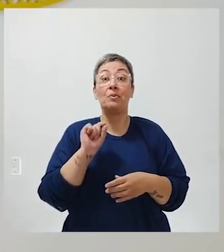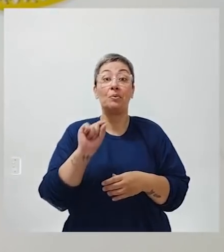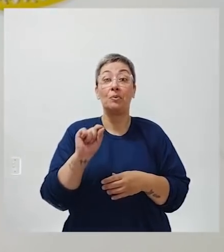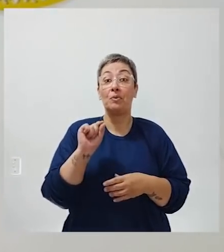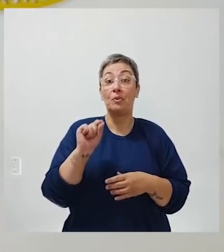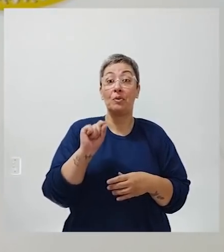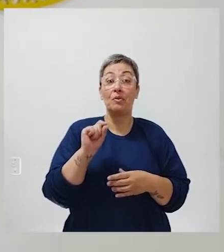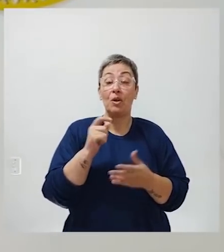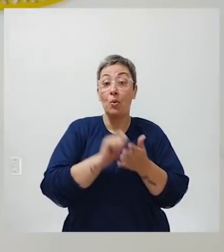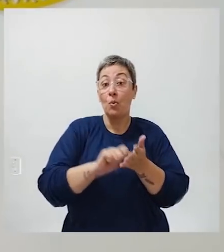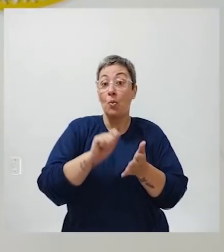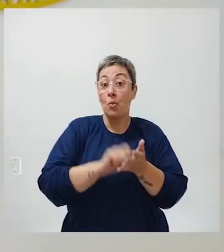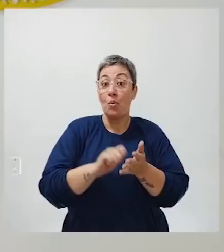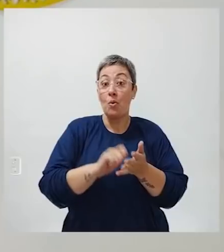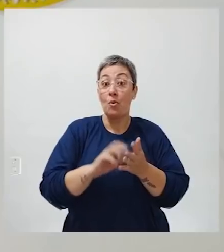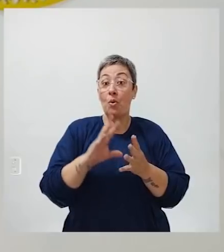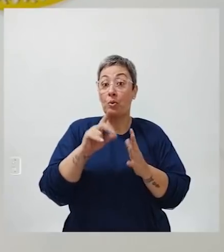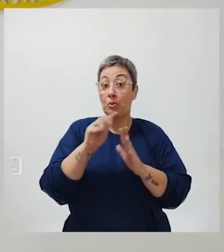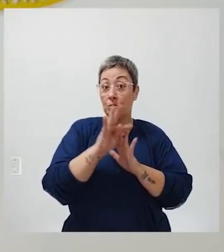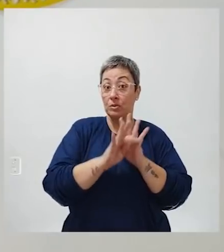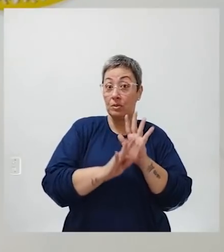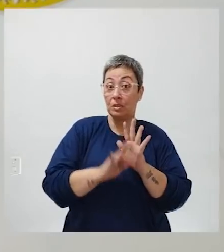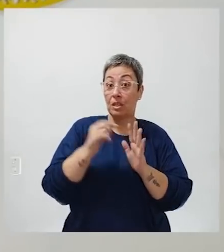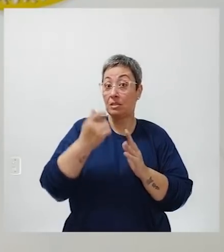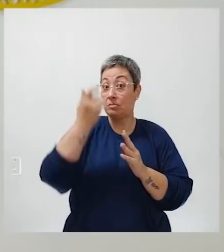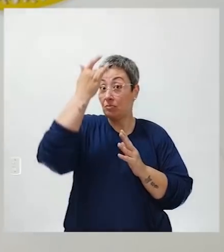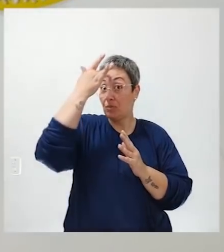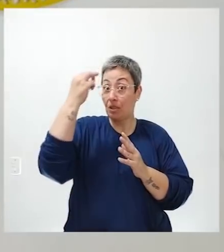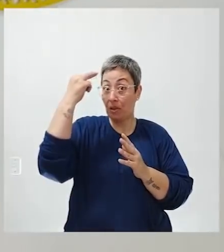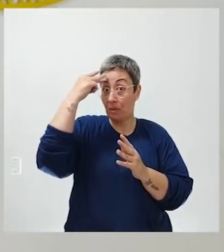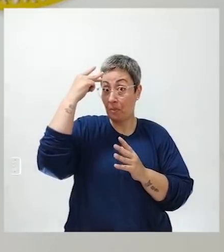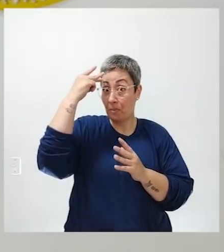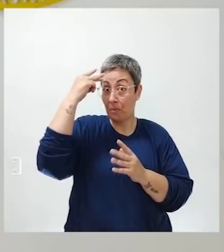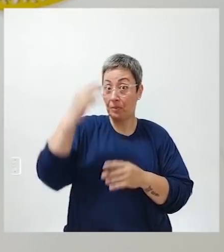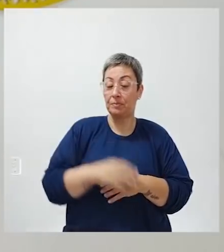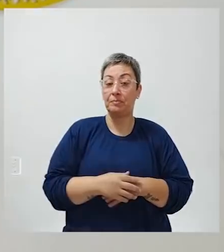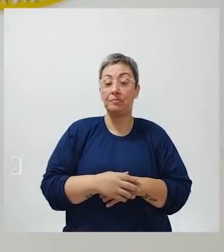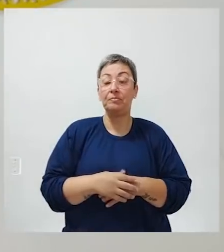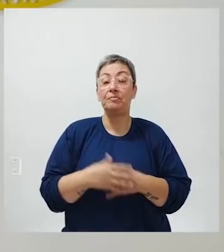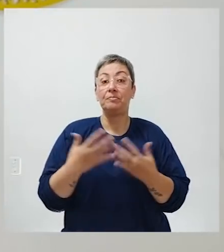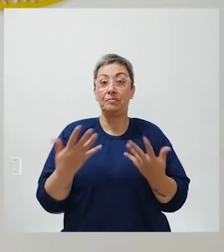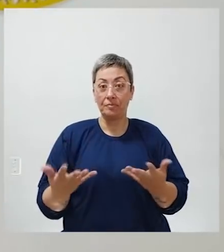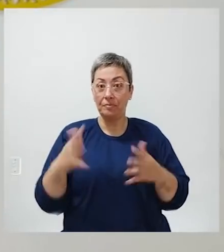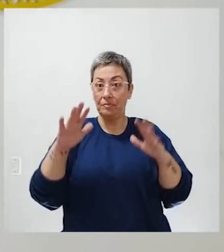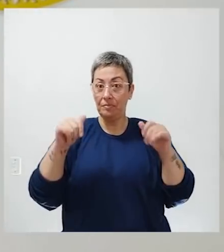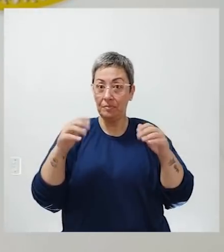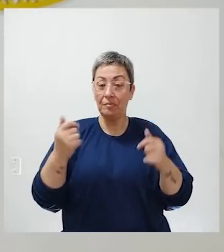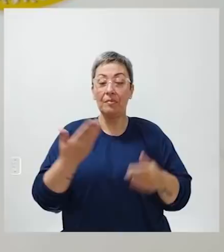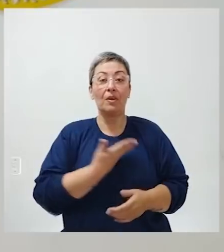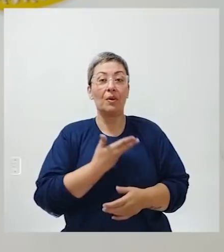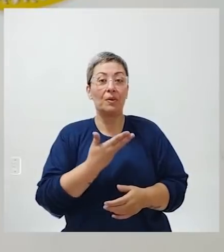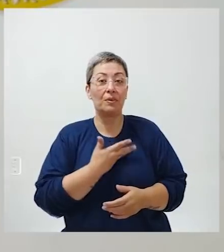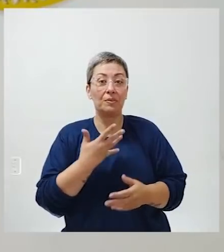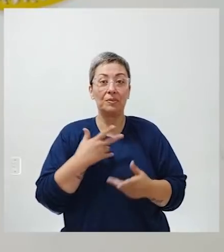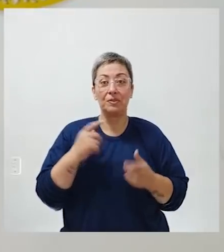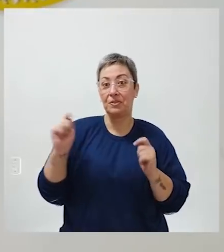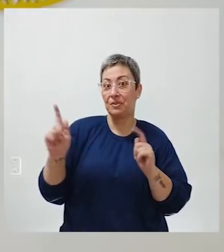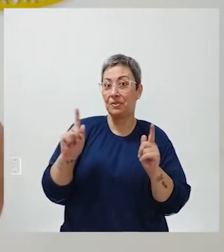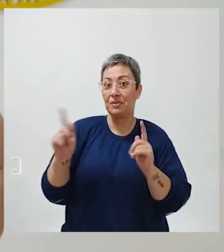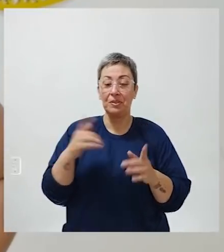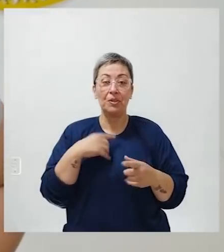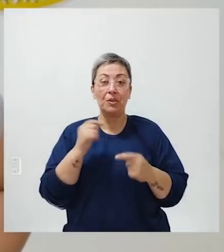vamos escrever esses textos que ficaram guardados na nossa memória. Chamei meu companheirinho de